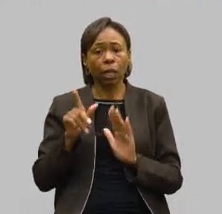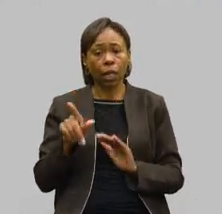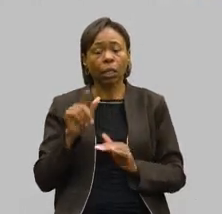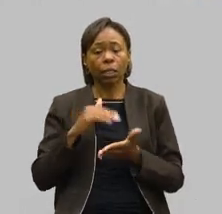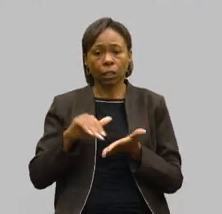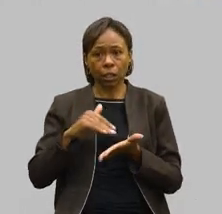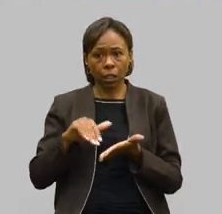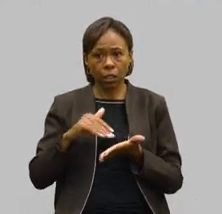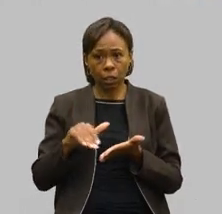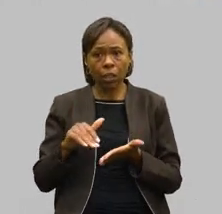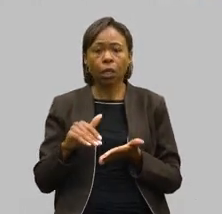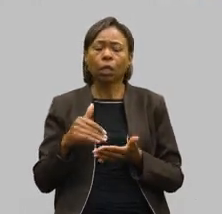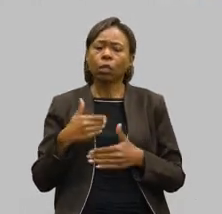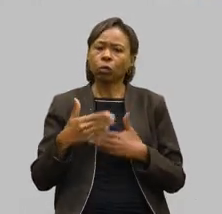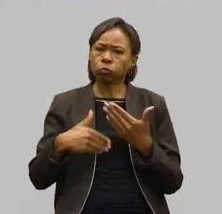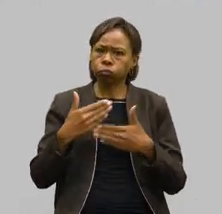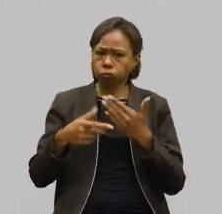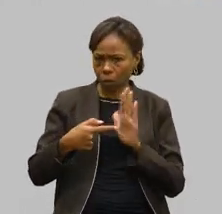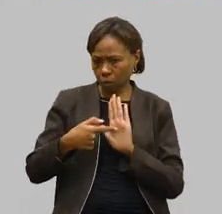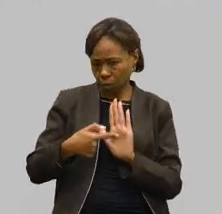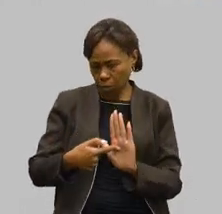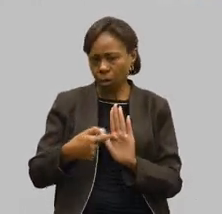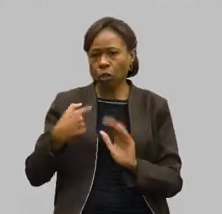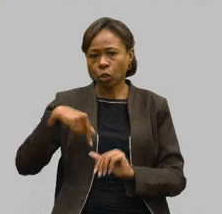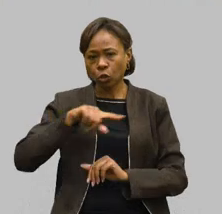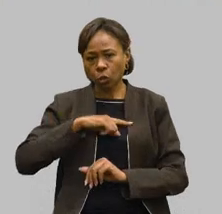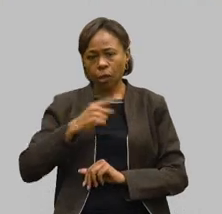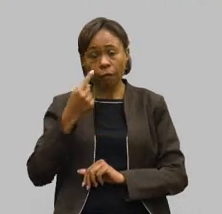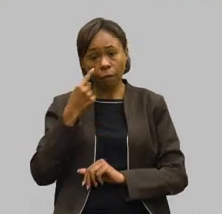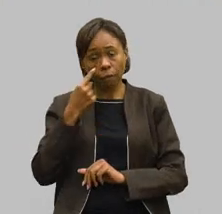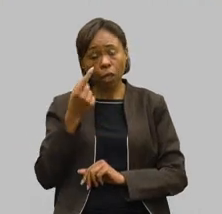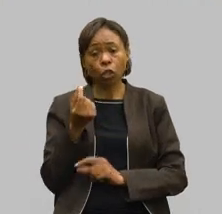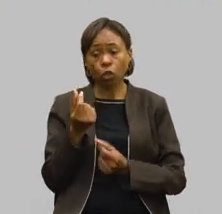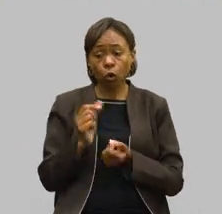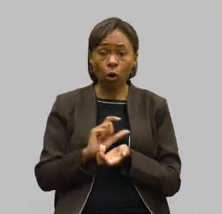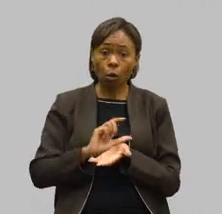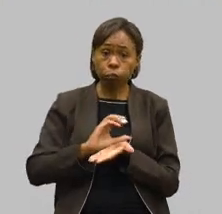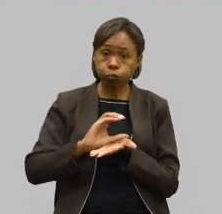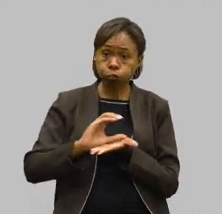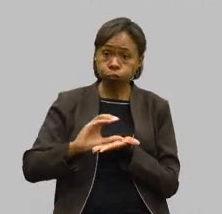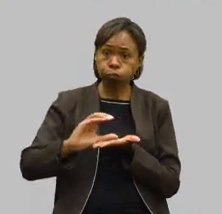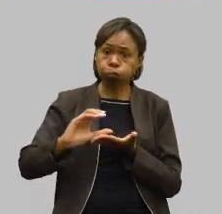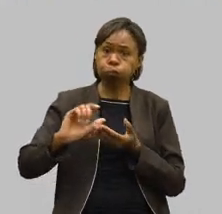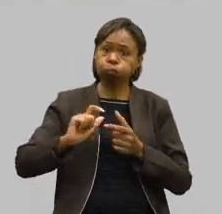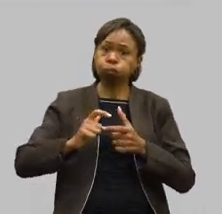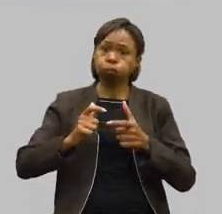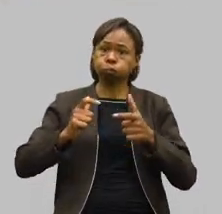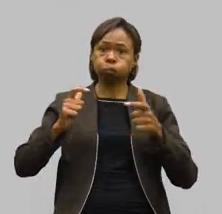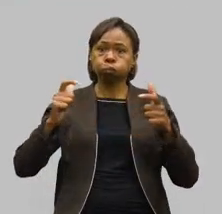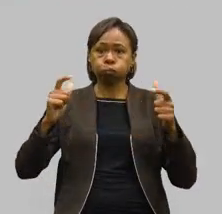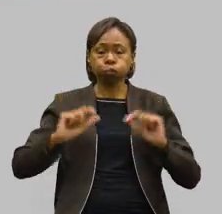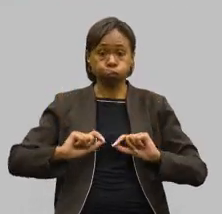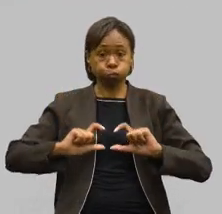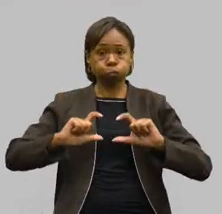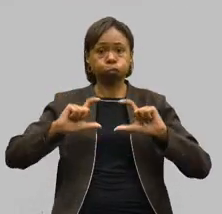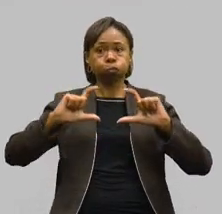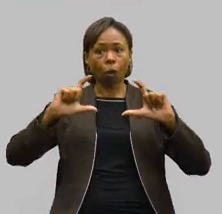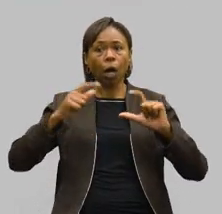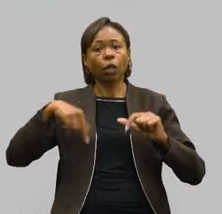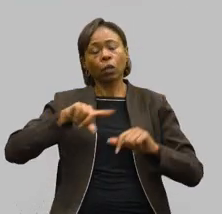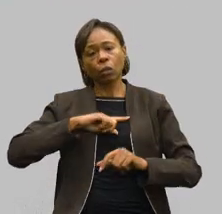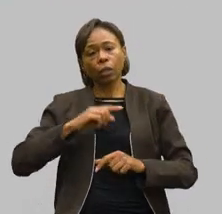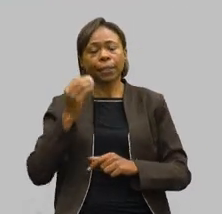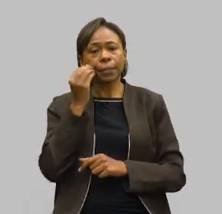então ao longo das apresentações Nós estamos vendo que os recursos estão ampliando e que nós estamos aí buscando ainda mais os